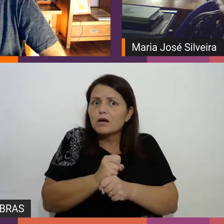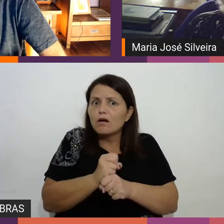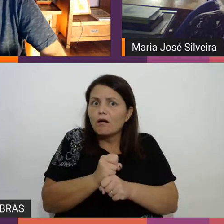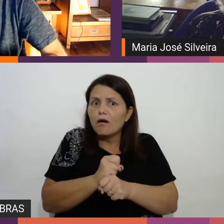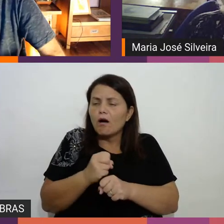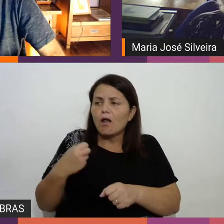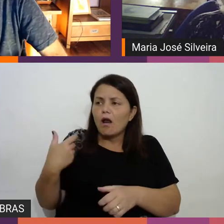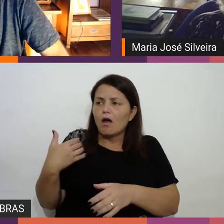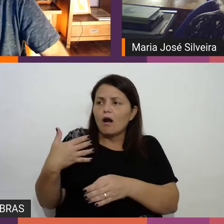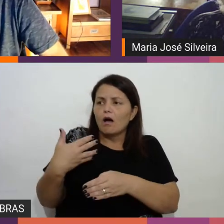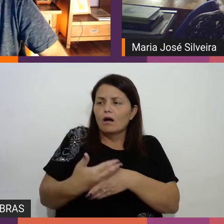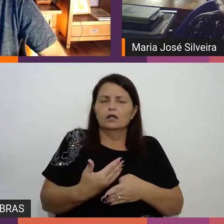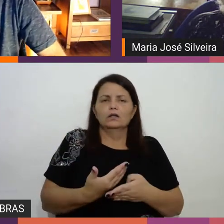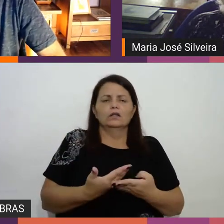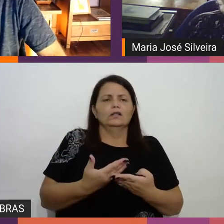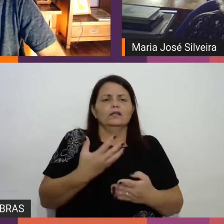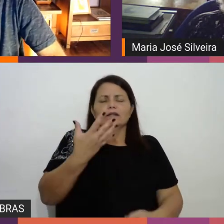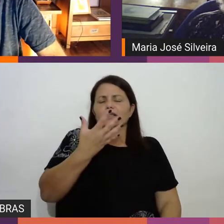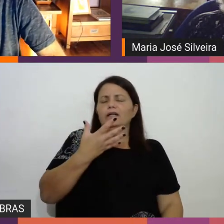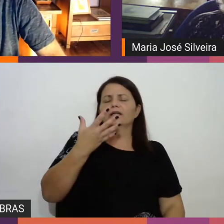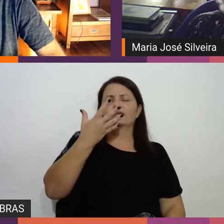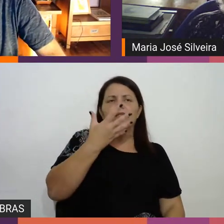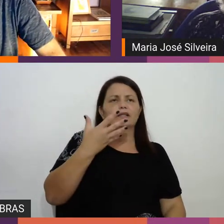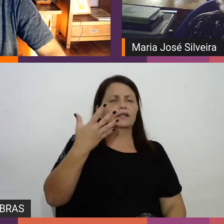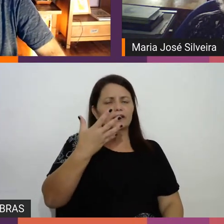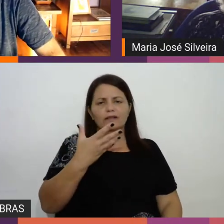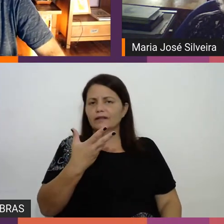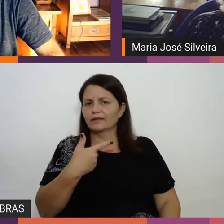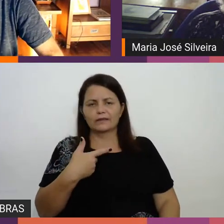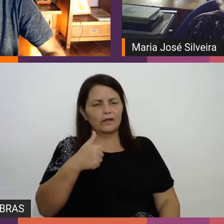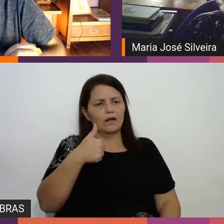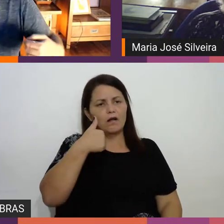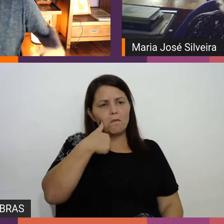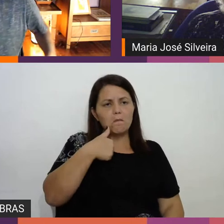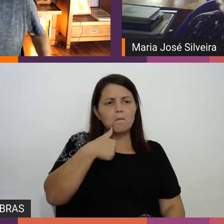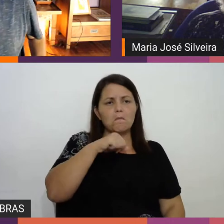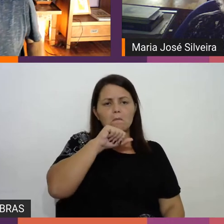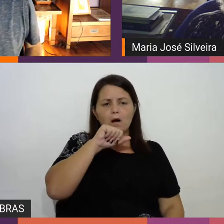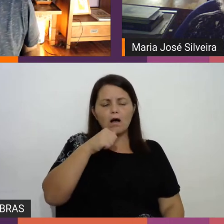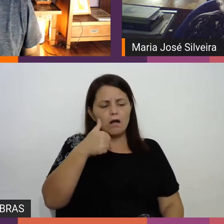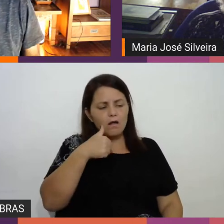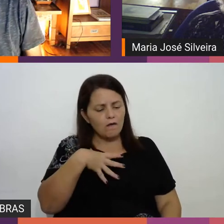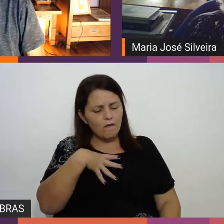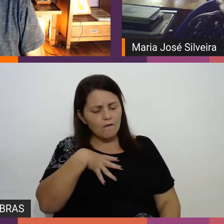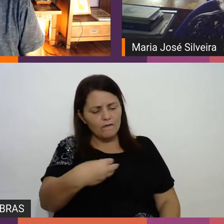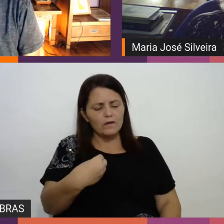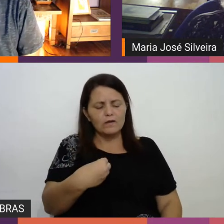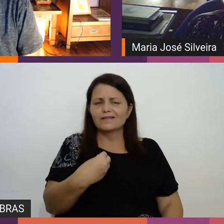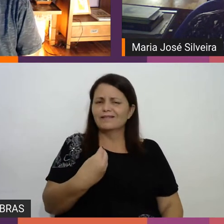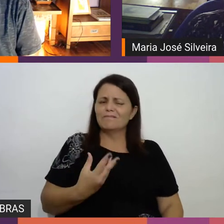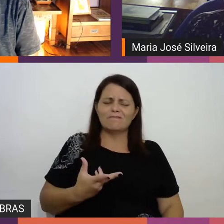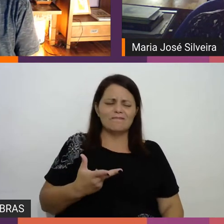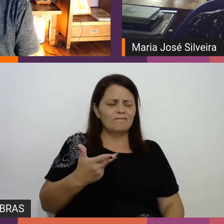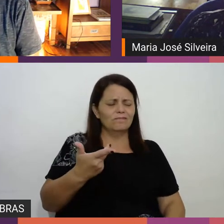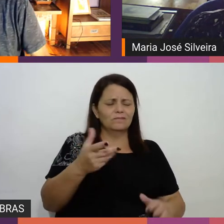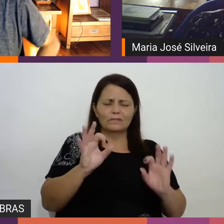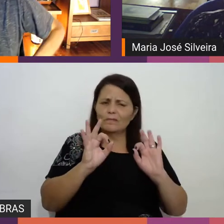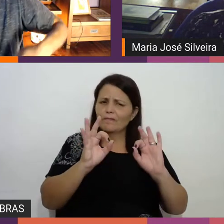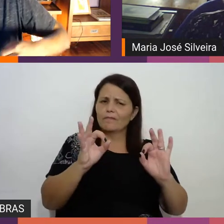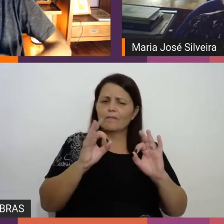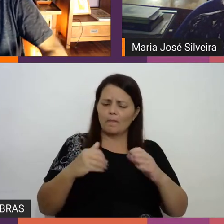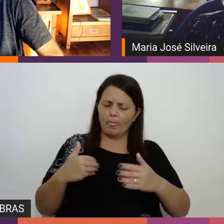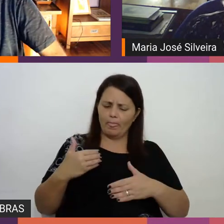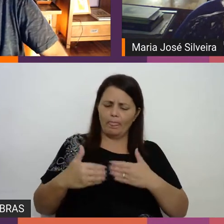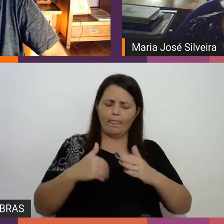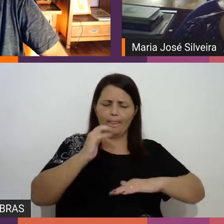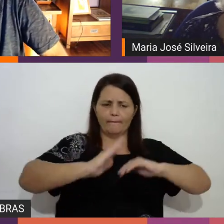e tem um dos C e essa mãe da mãe de sua mãe e suas filhas que é um romance extraordinário também fez